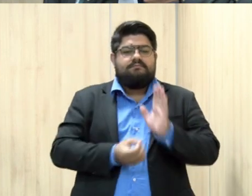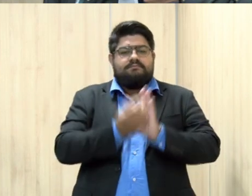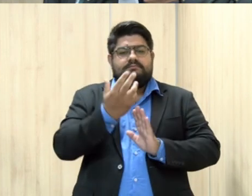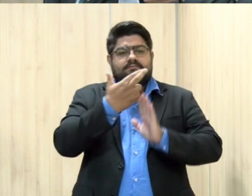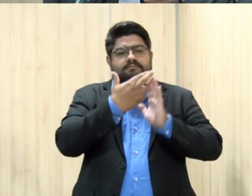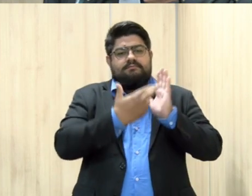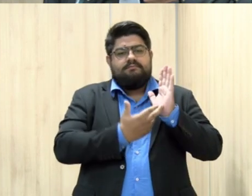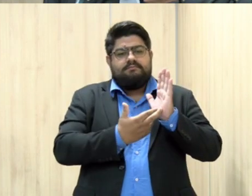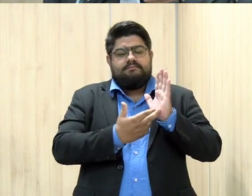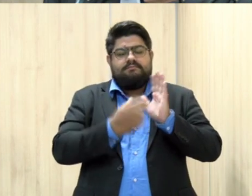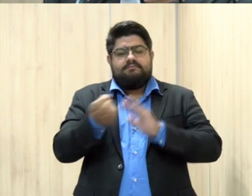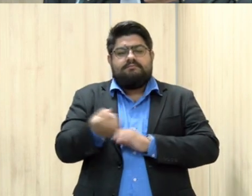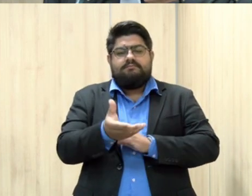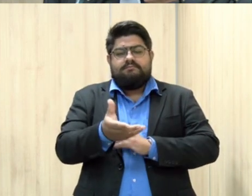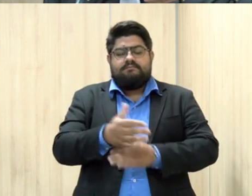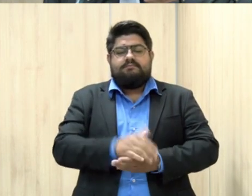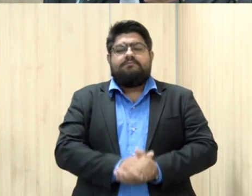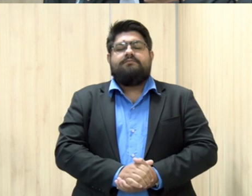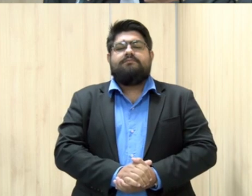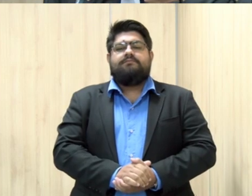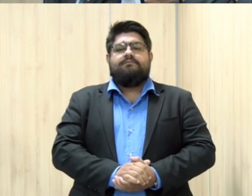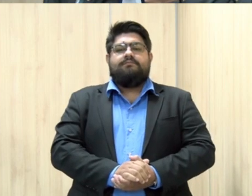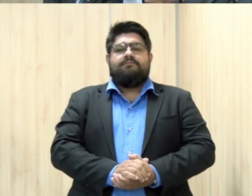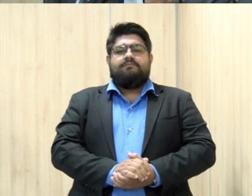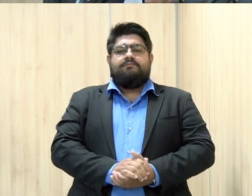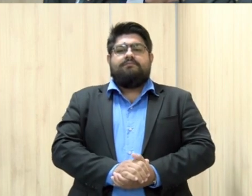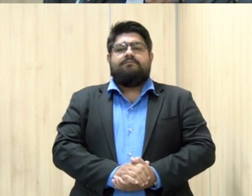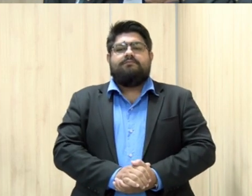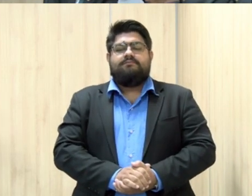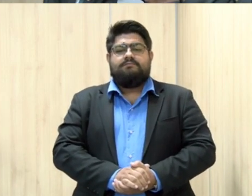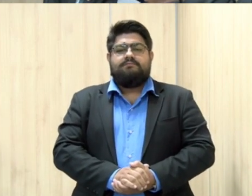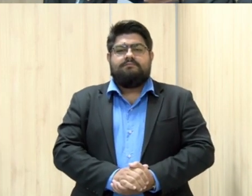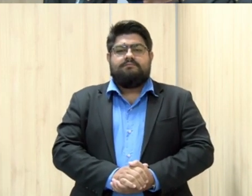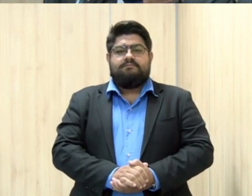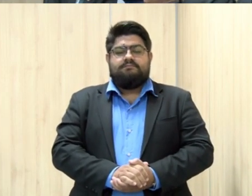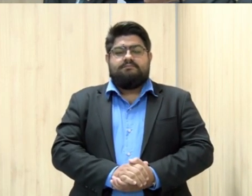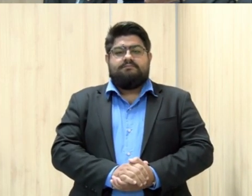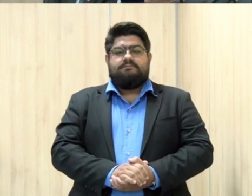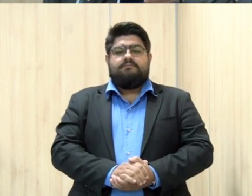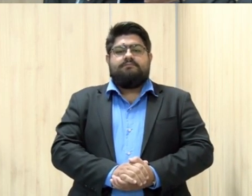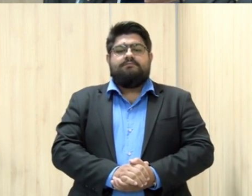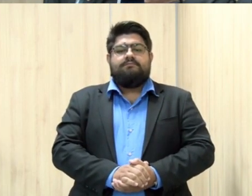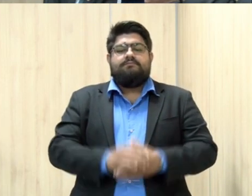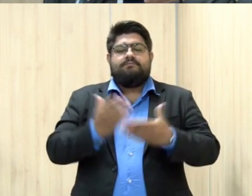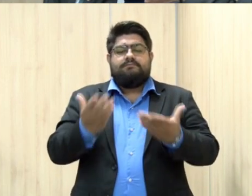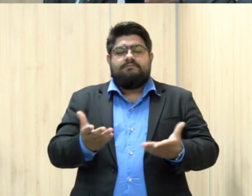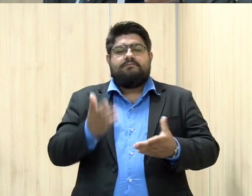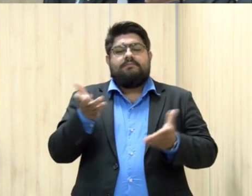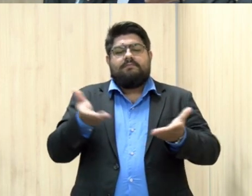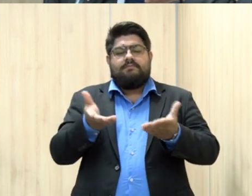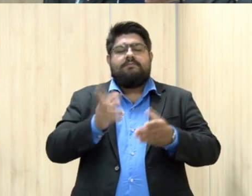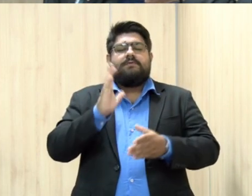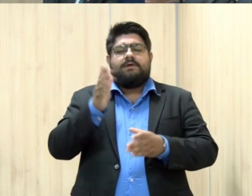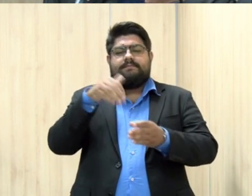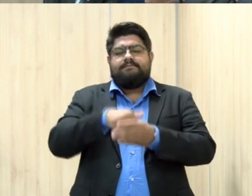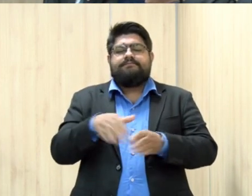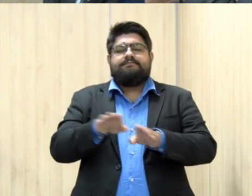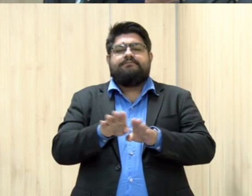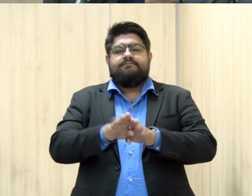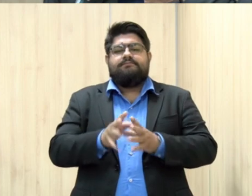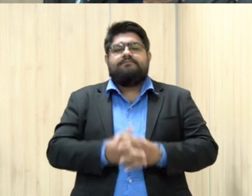já o voto como novo relator e já para emissão do voto para a gente já deliberar a matéria